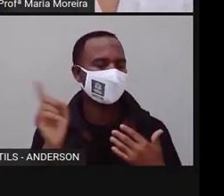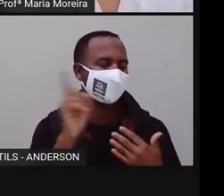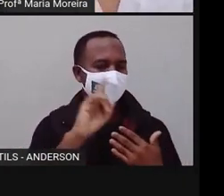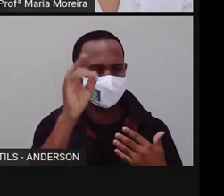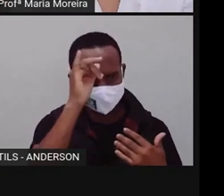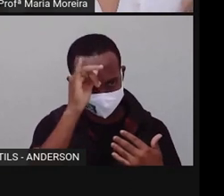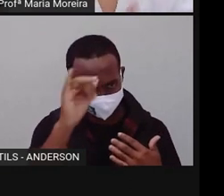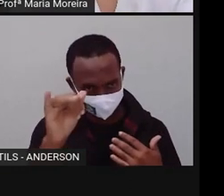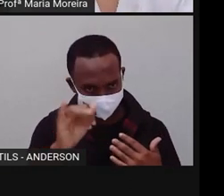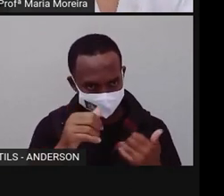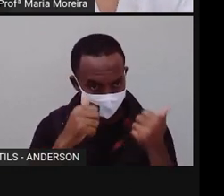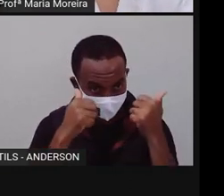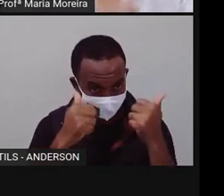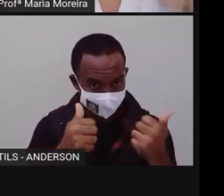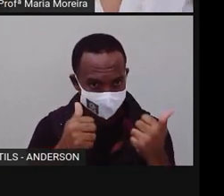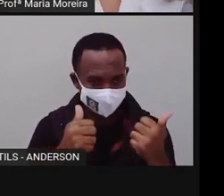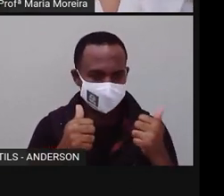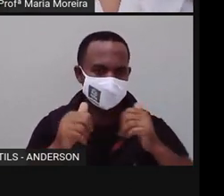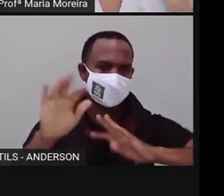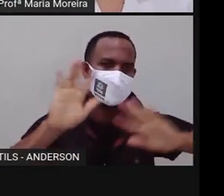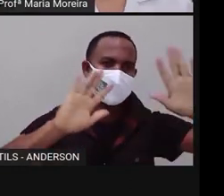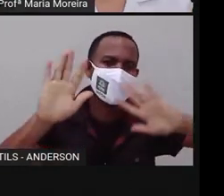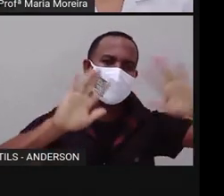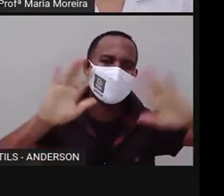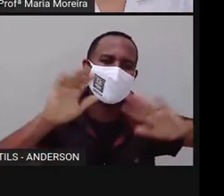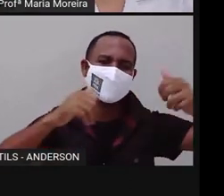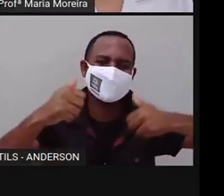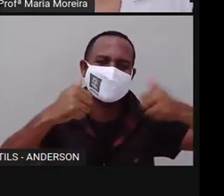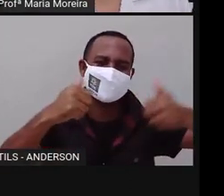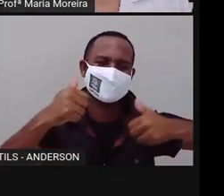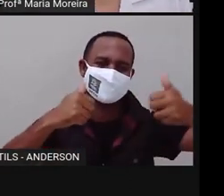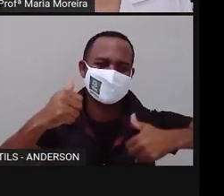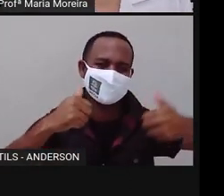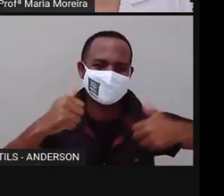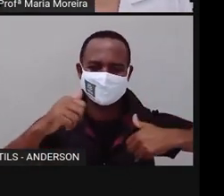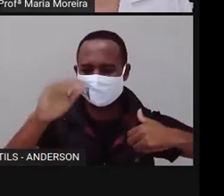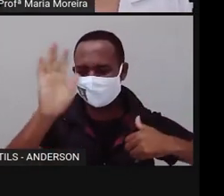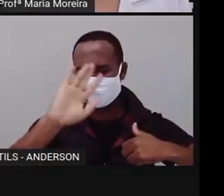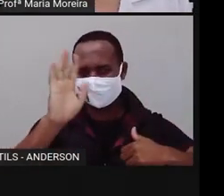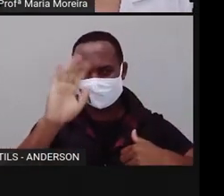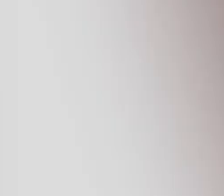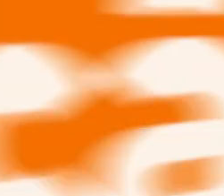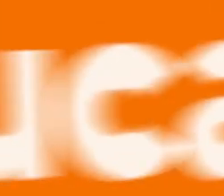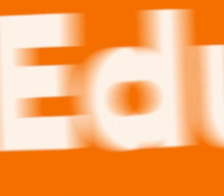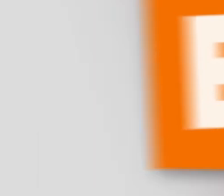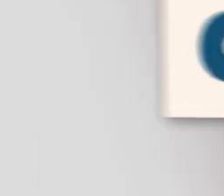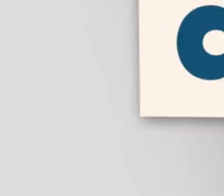Um beijo no coração e até a nossa próxima aula. Cheiro, meus amores!